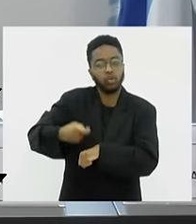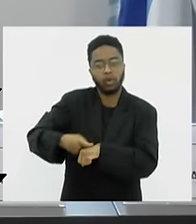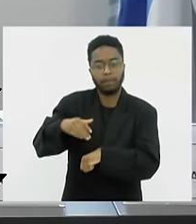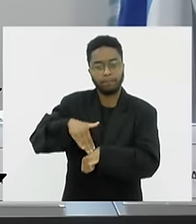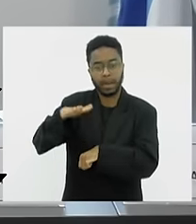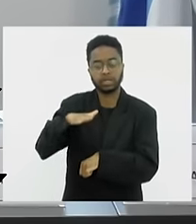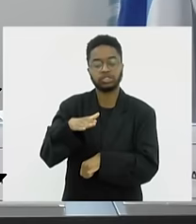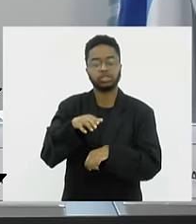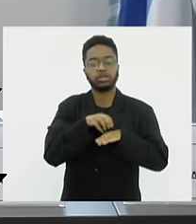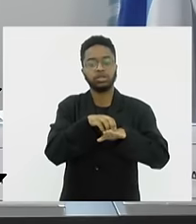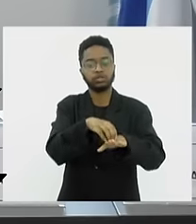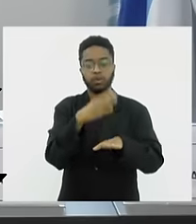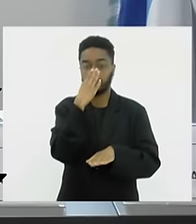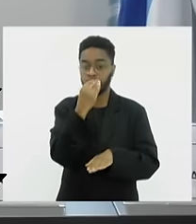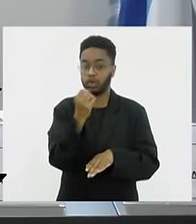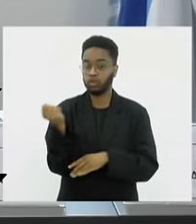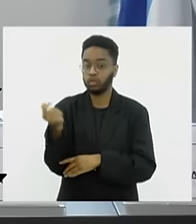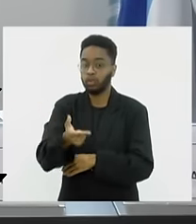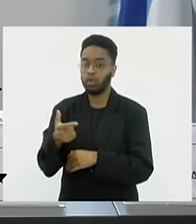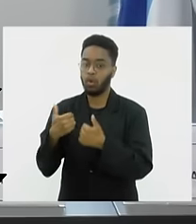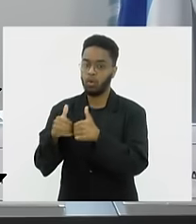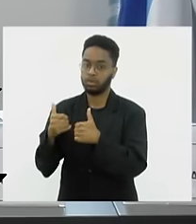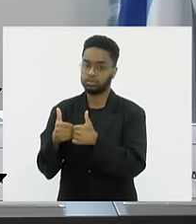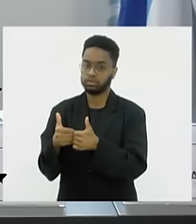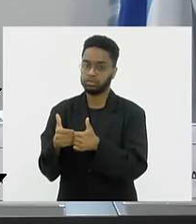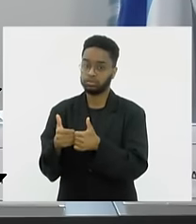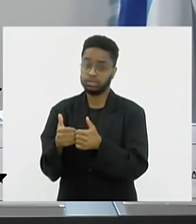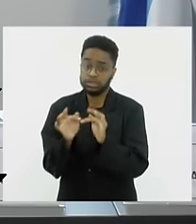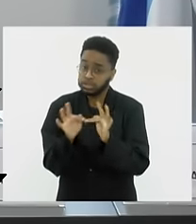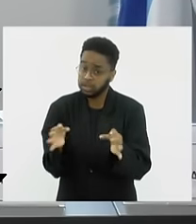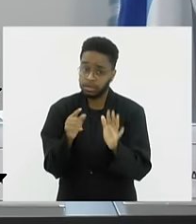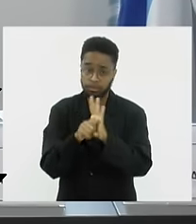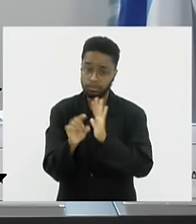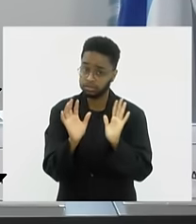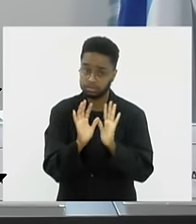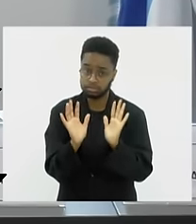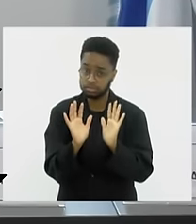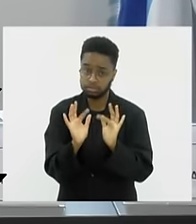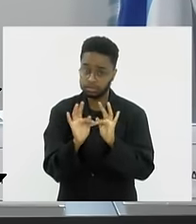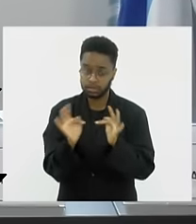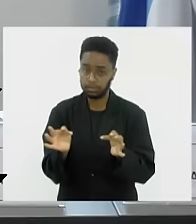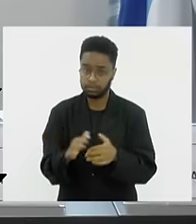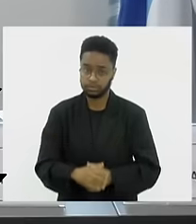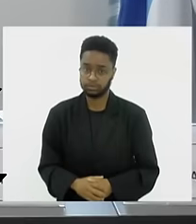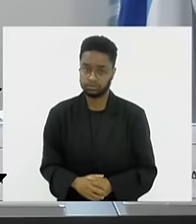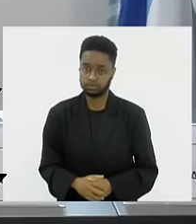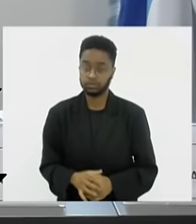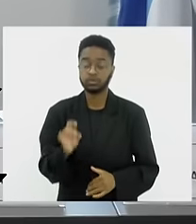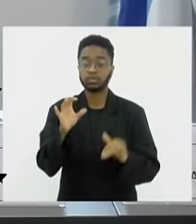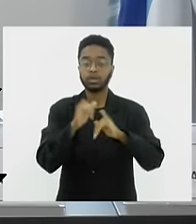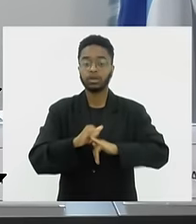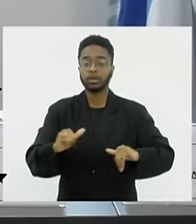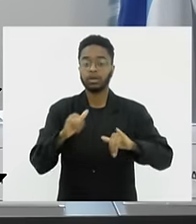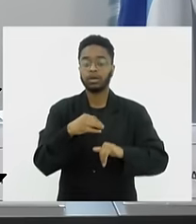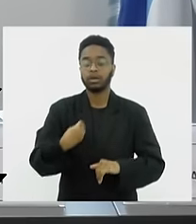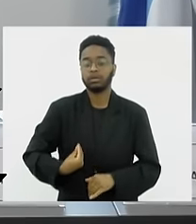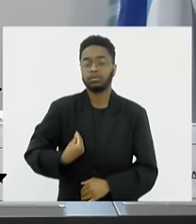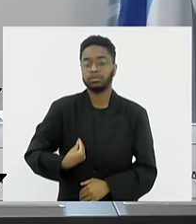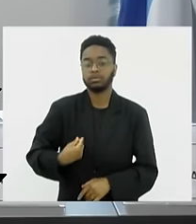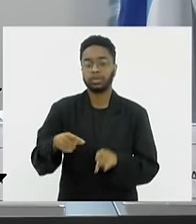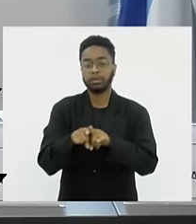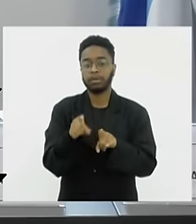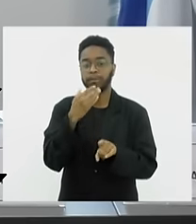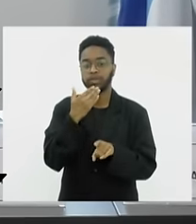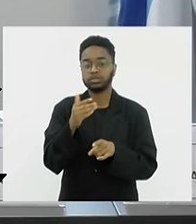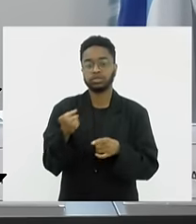alternativo do que em relação às empresas de ônibus? É uma pergunta simples. Uma parte, deputado, o presidente. Só anunciar a presença, pedir que componha a mesa